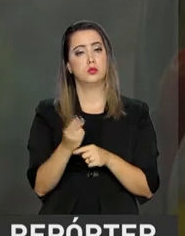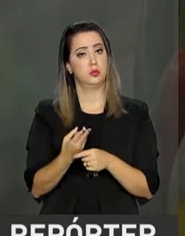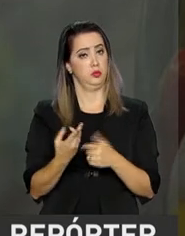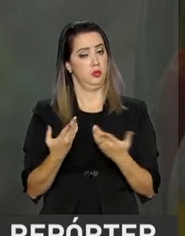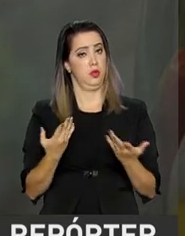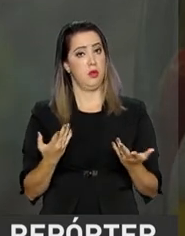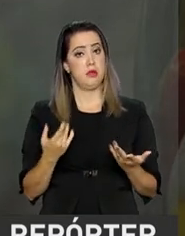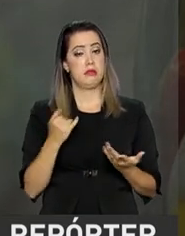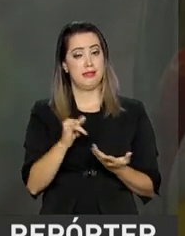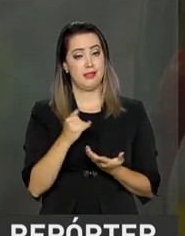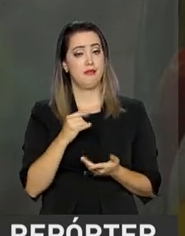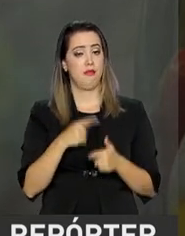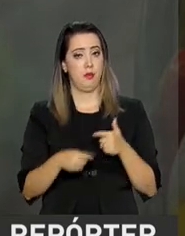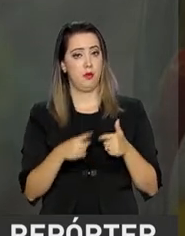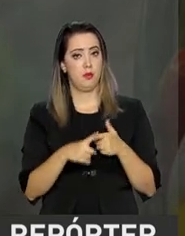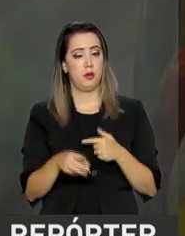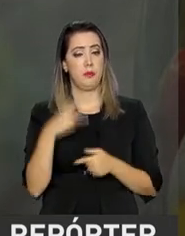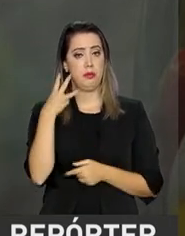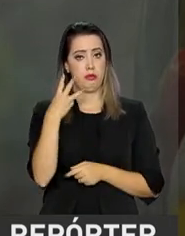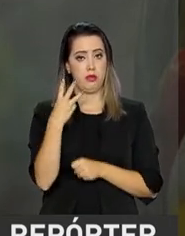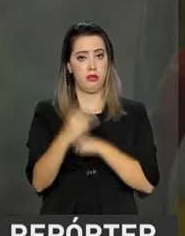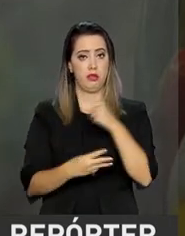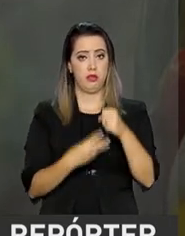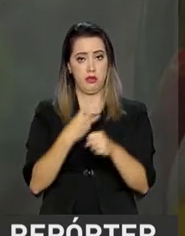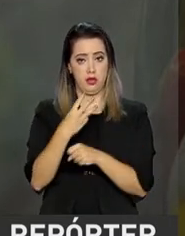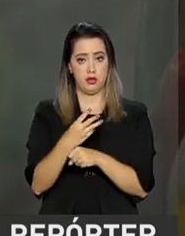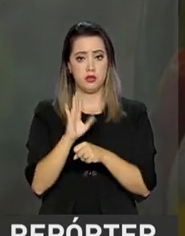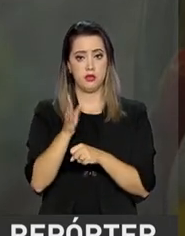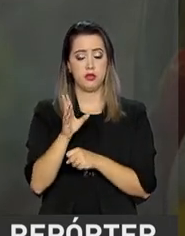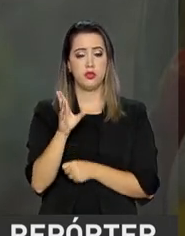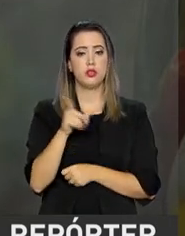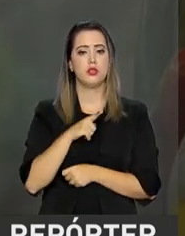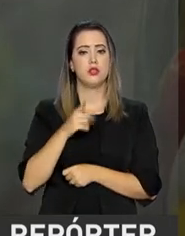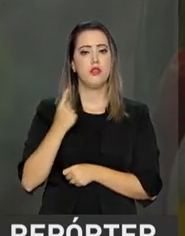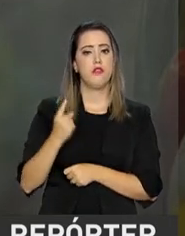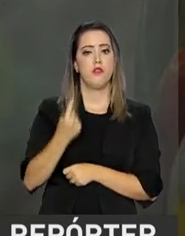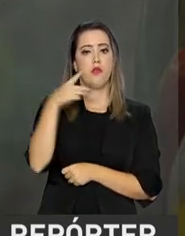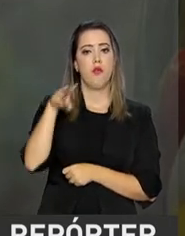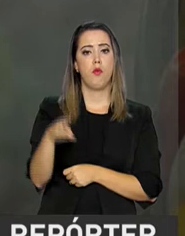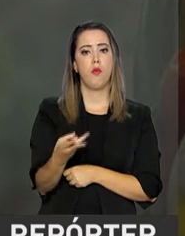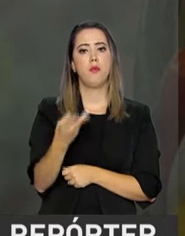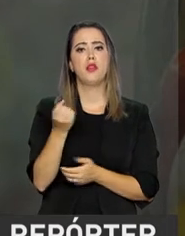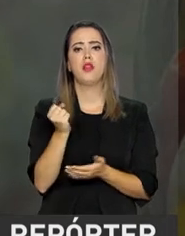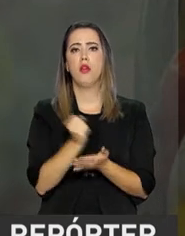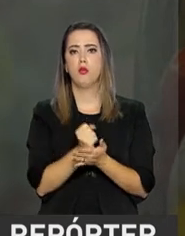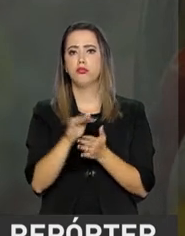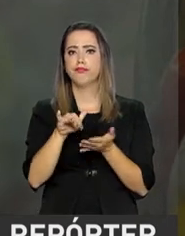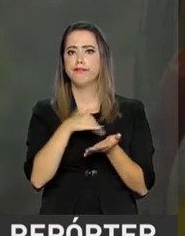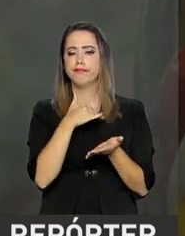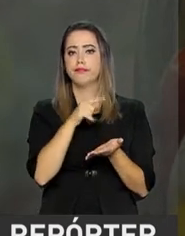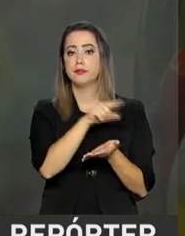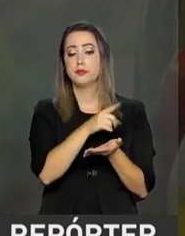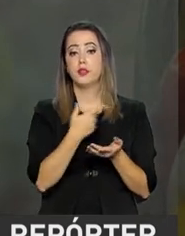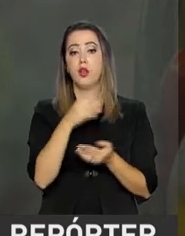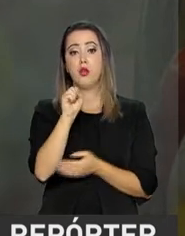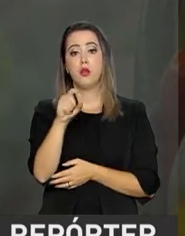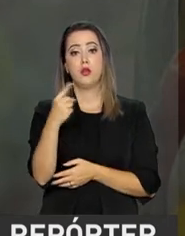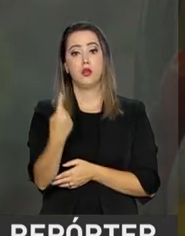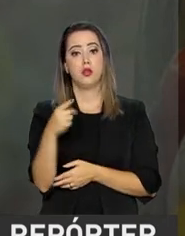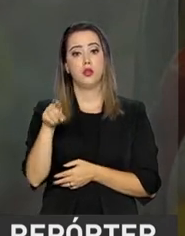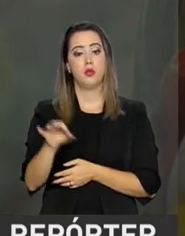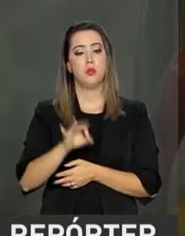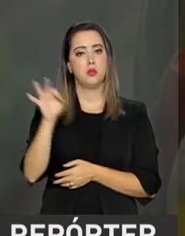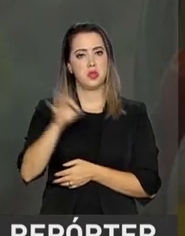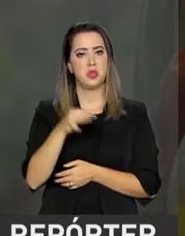serviço. Em pouco mais de 3 anos de funcionamento, já houve quase 1 milhão de registros. Desses, 81%